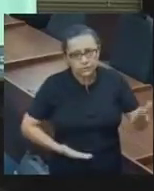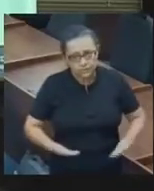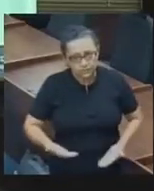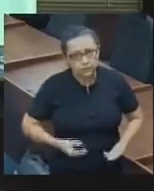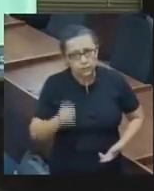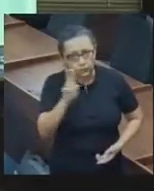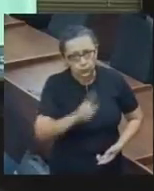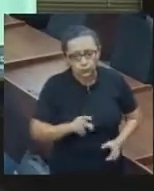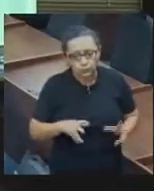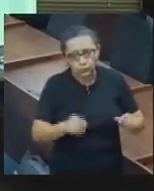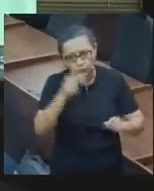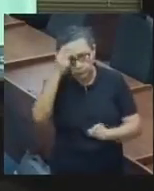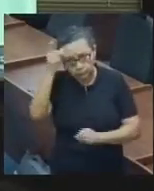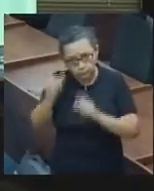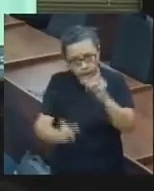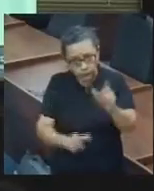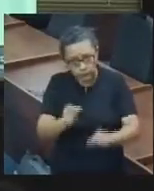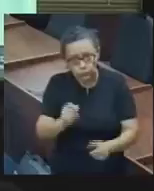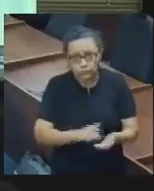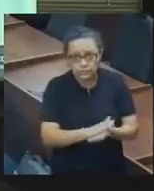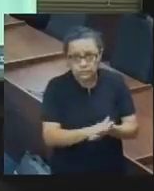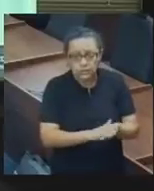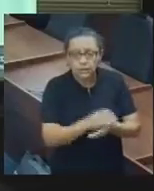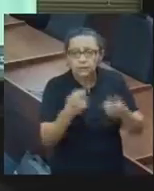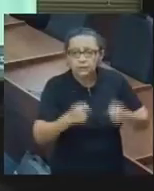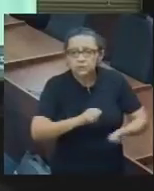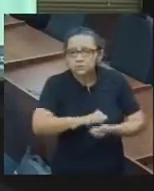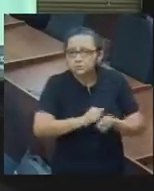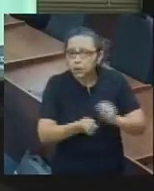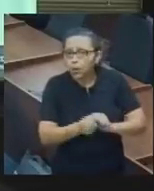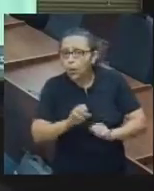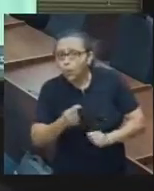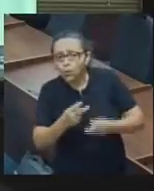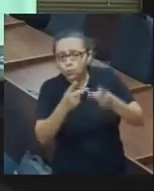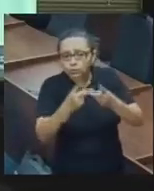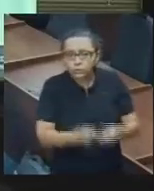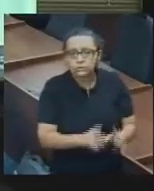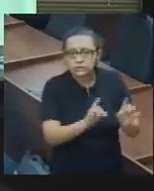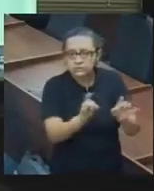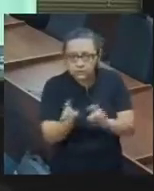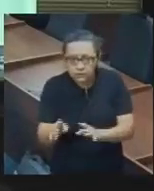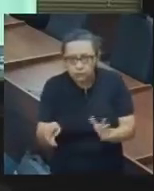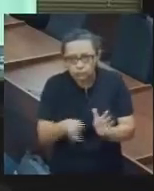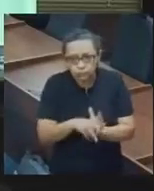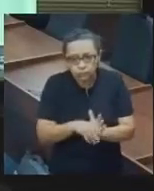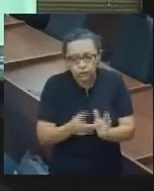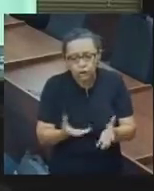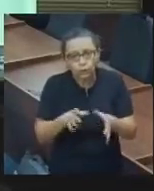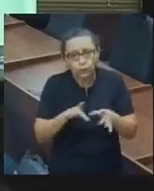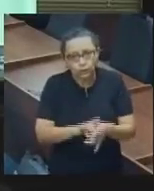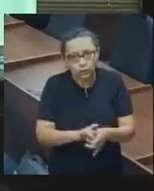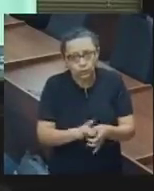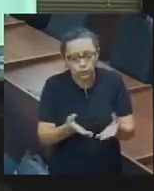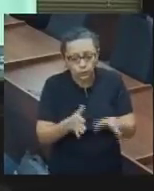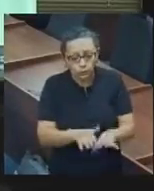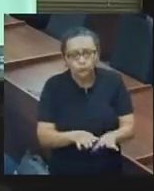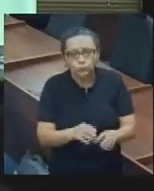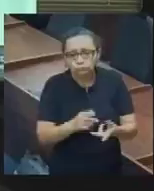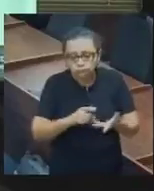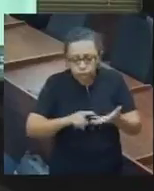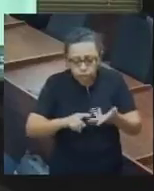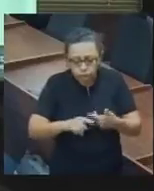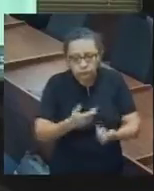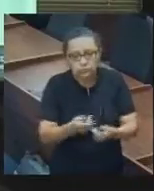usados por todas as pessoas sem necessidade de adaptação ou de projeto específico incluindo os recursos de